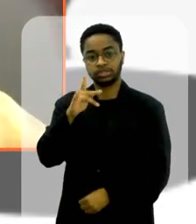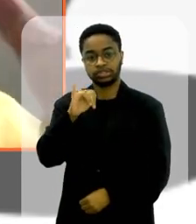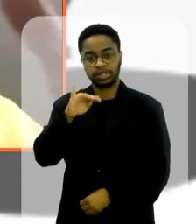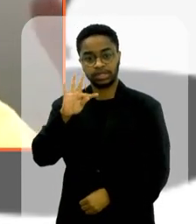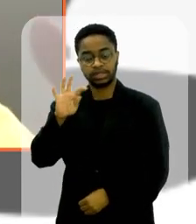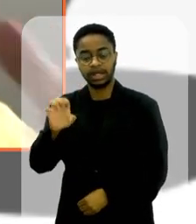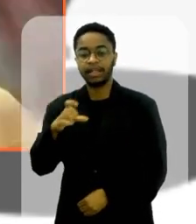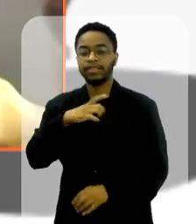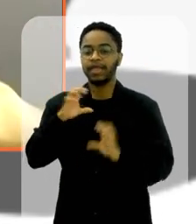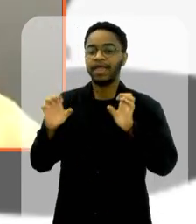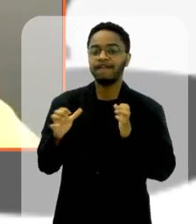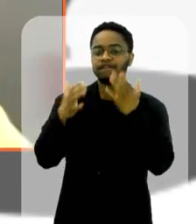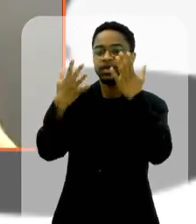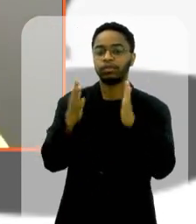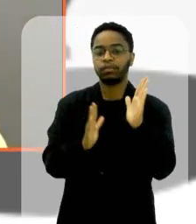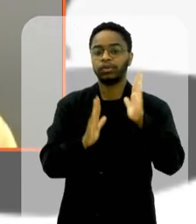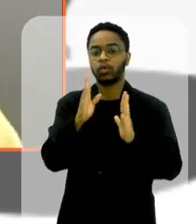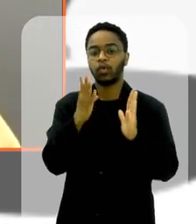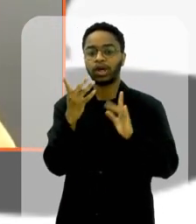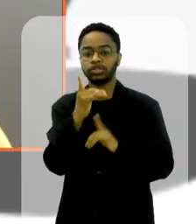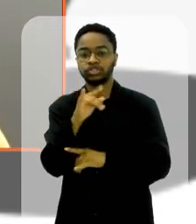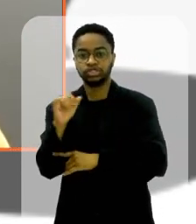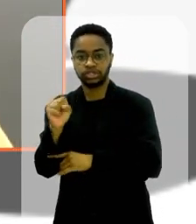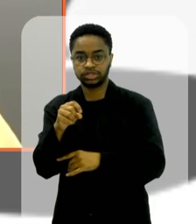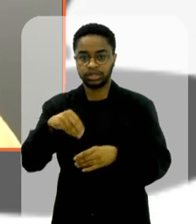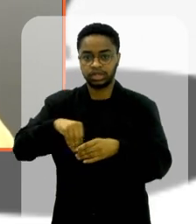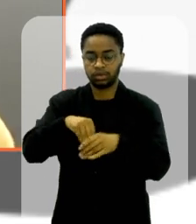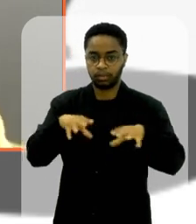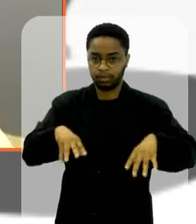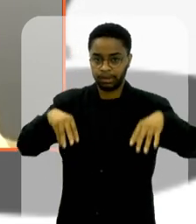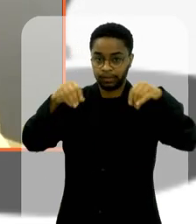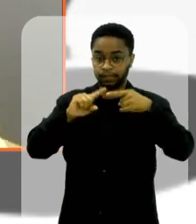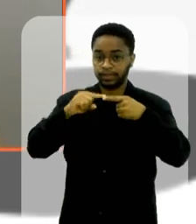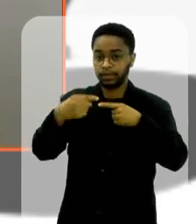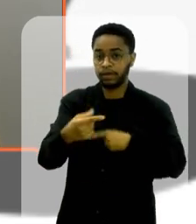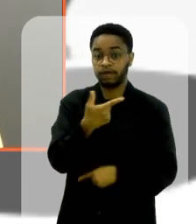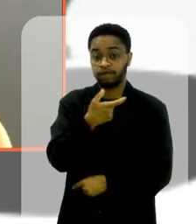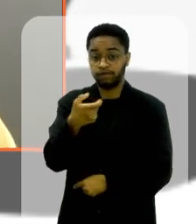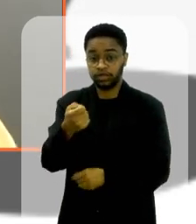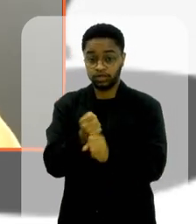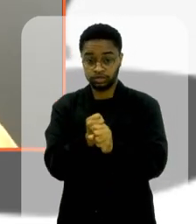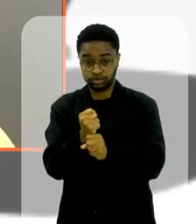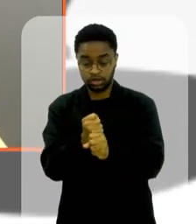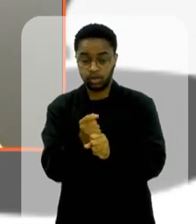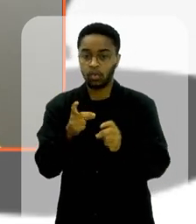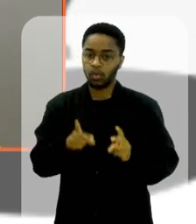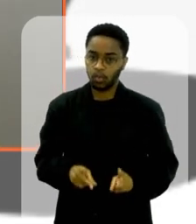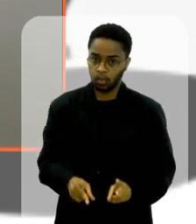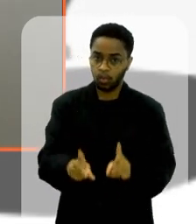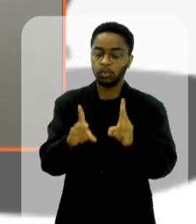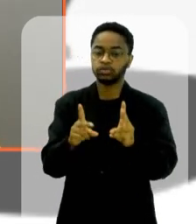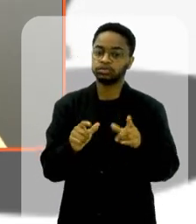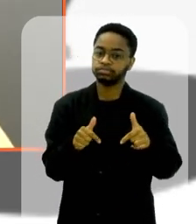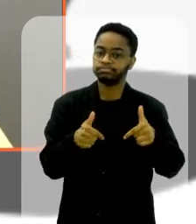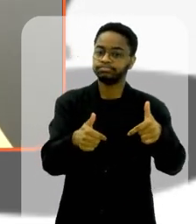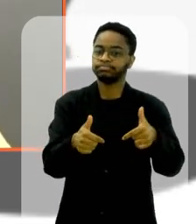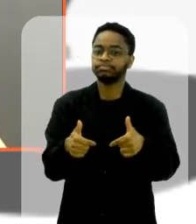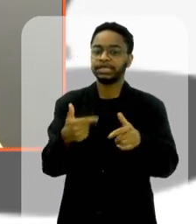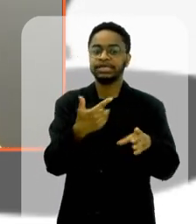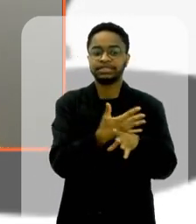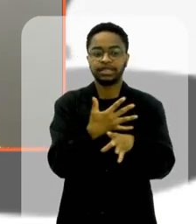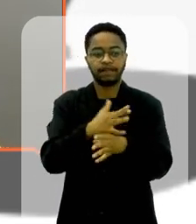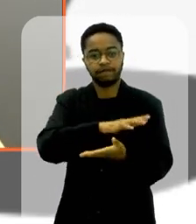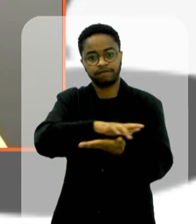o evento durante 4 dias dentro do Palácio Anchieta. Depois, quando chegou no 20º, a gente continuou fazendo em